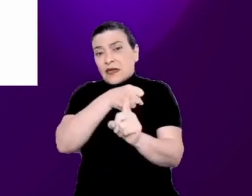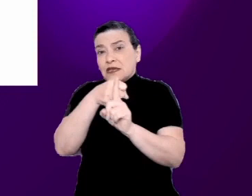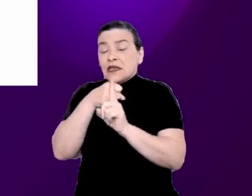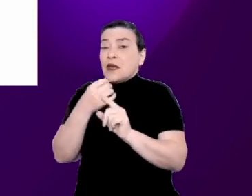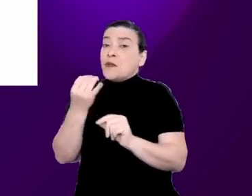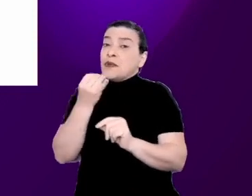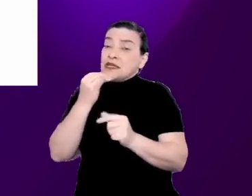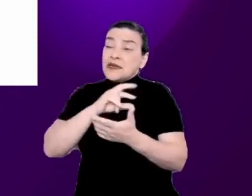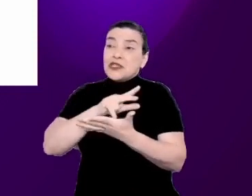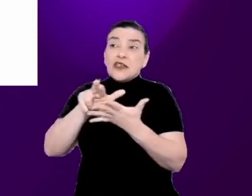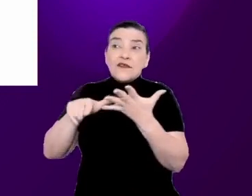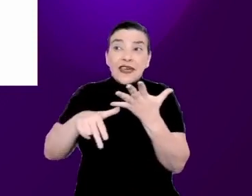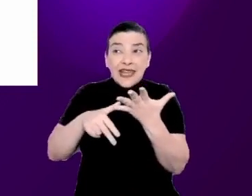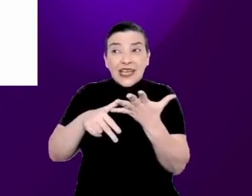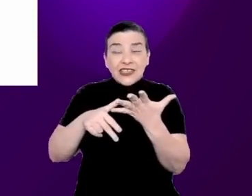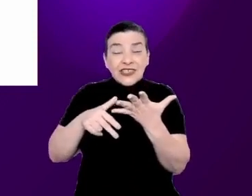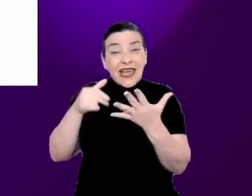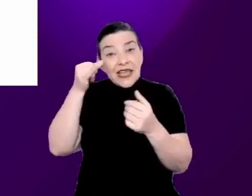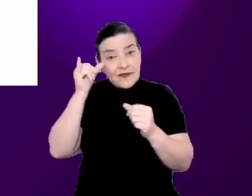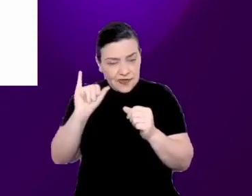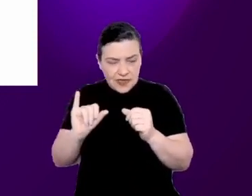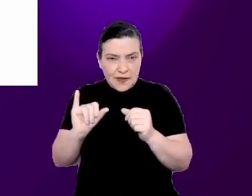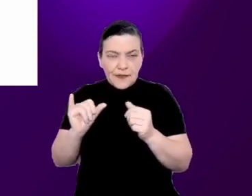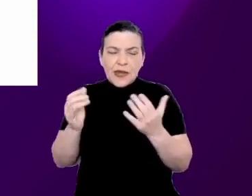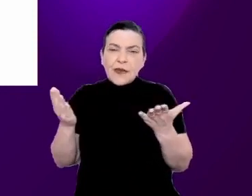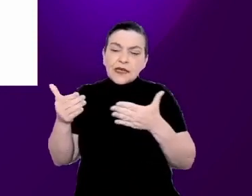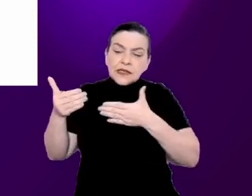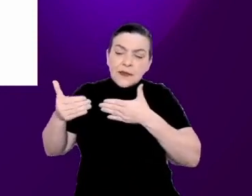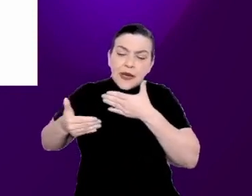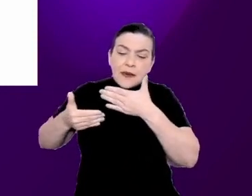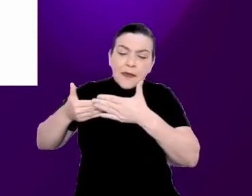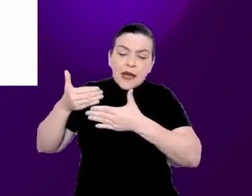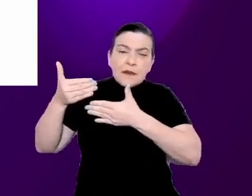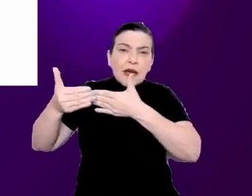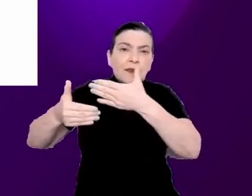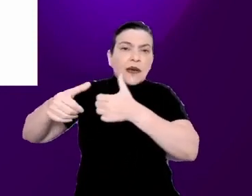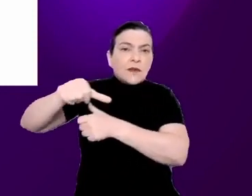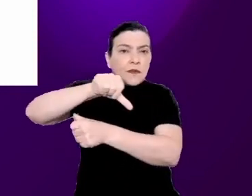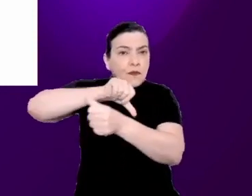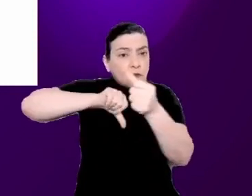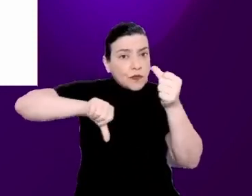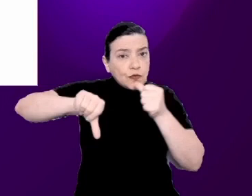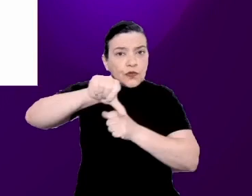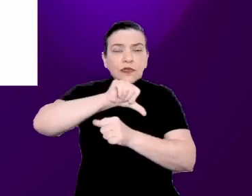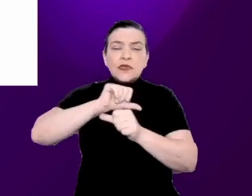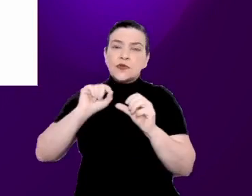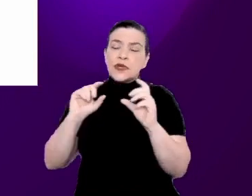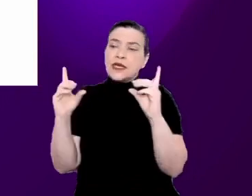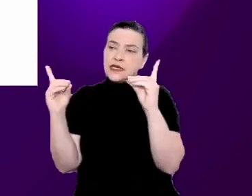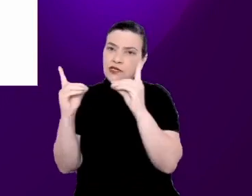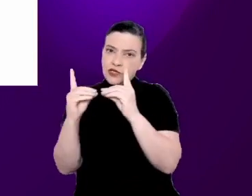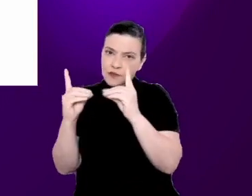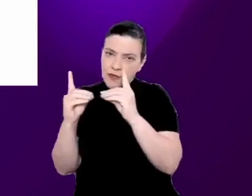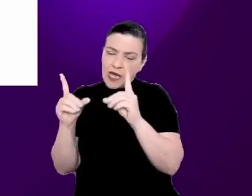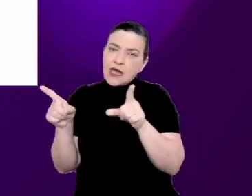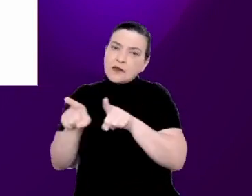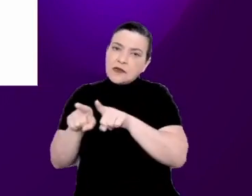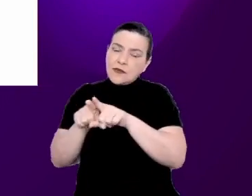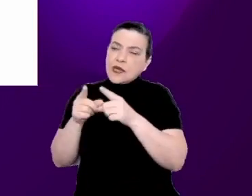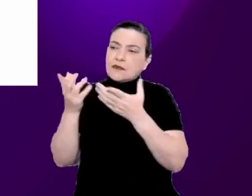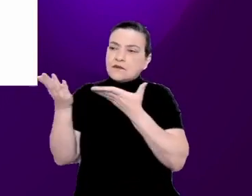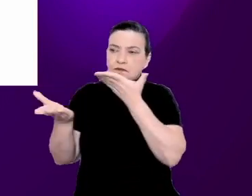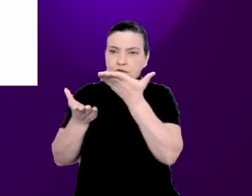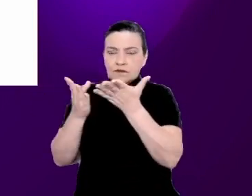fazer na assistência, né? A operação acontecia de forma orgânica. O paciente buscava atendimento, eram oferecidos todos os serviços no maior